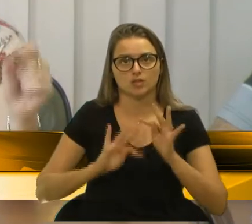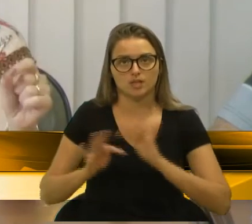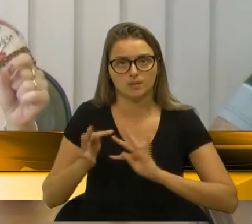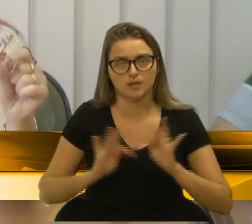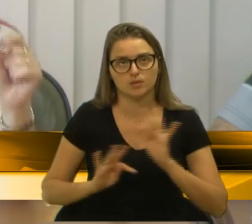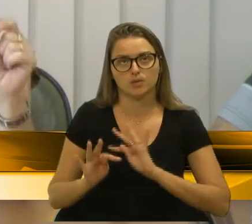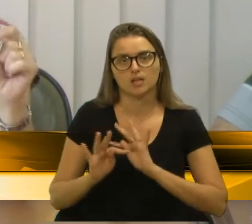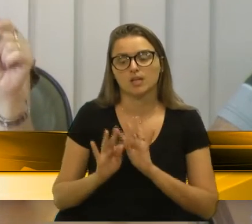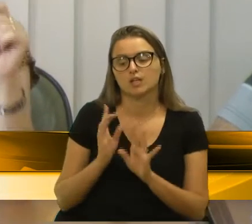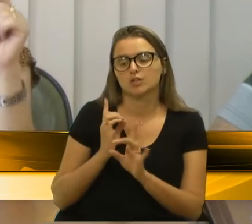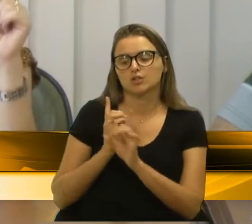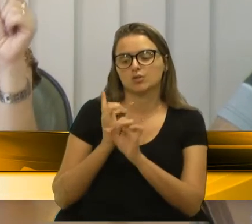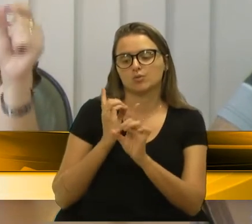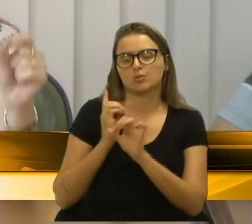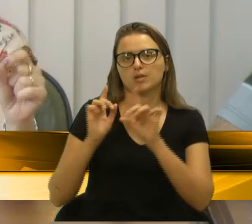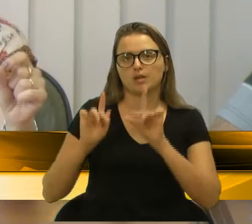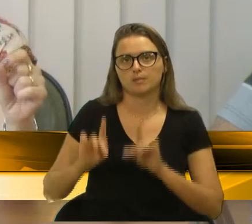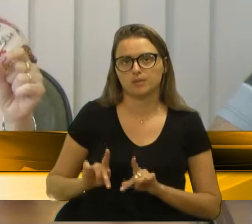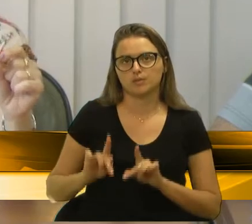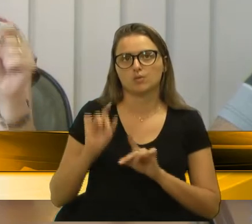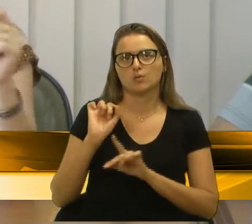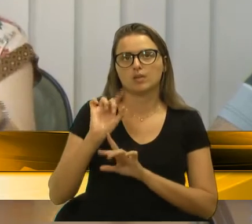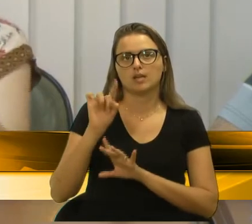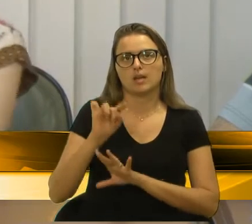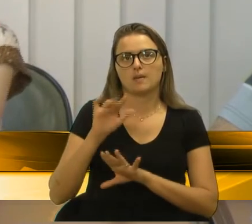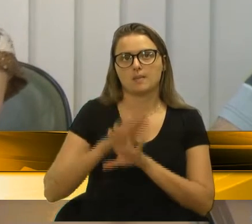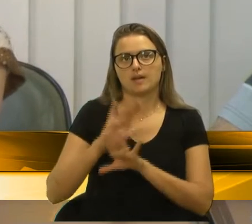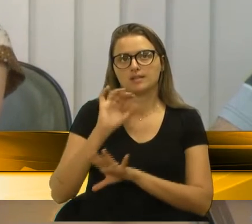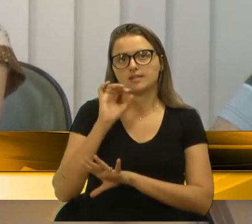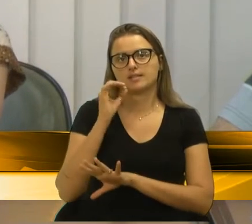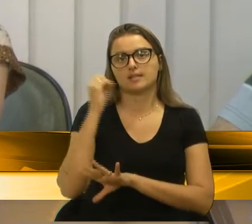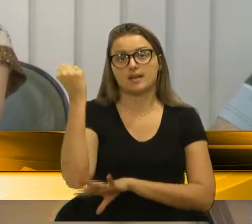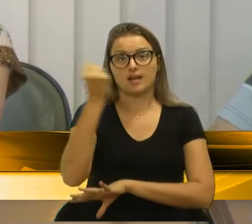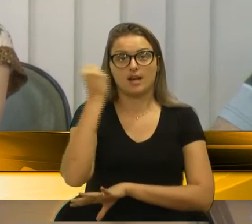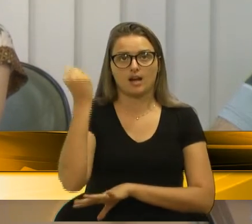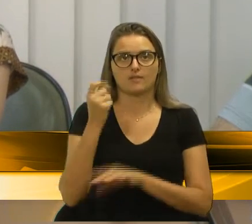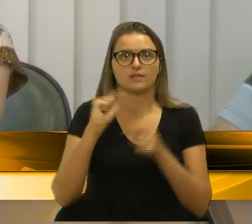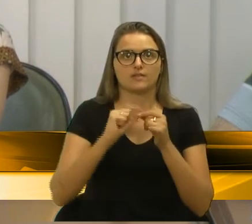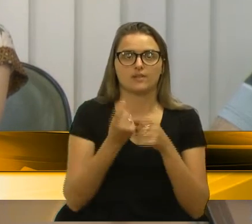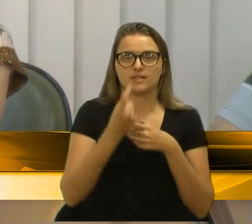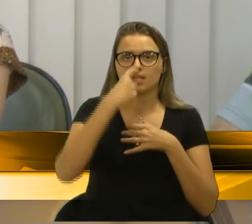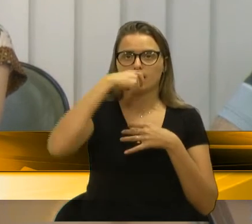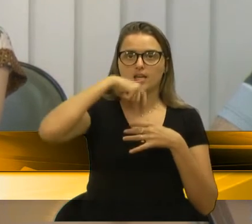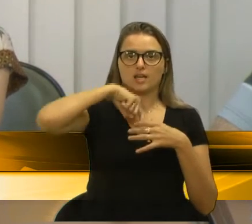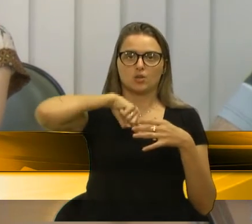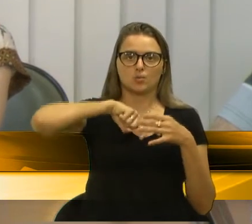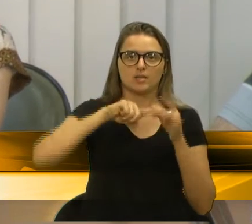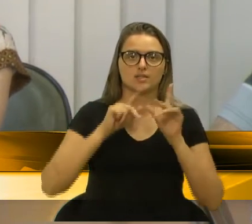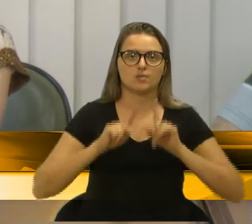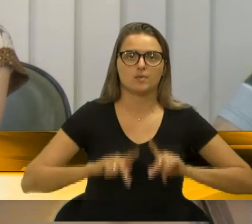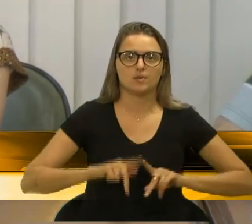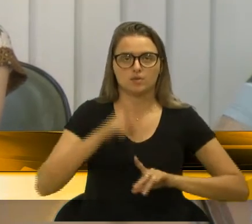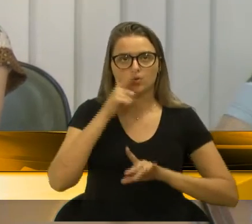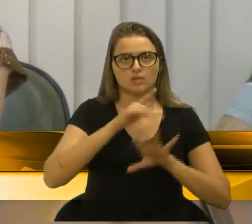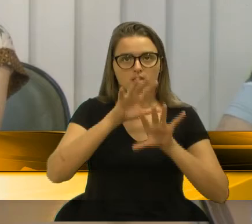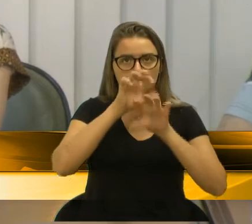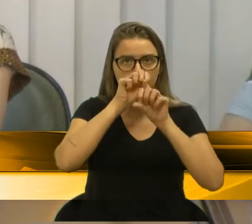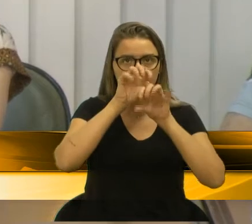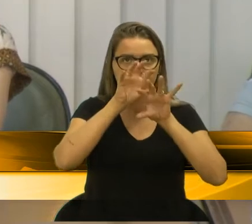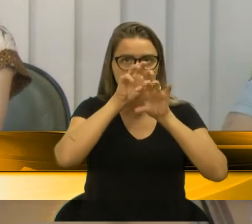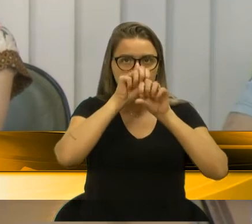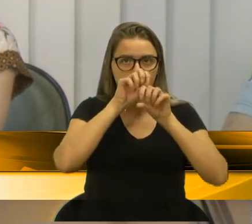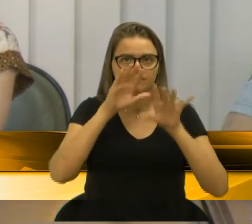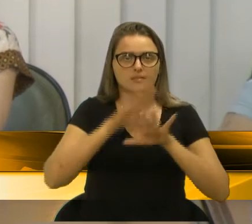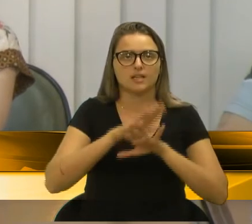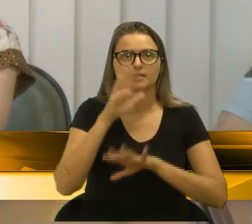identificar precocemente os casos graves e realizar a intubação precoce. Tá? Existem alguns estudos também com